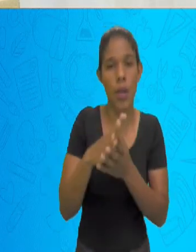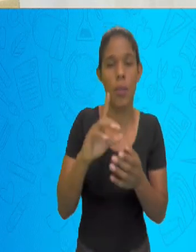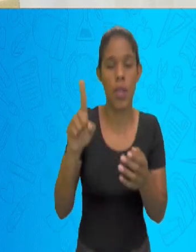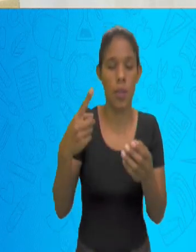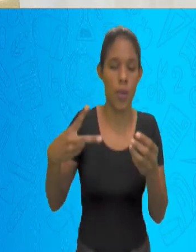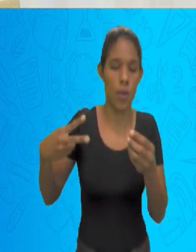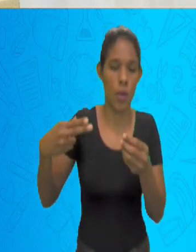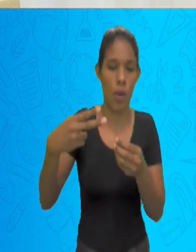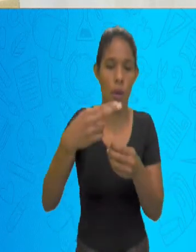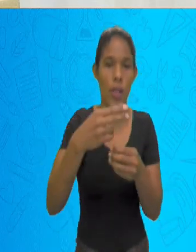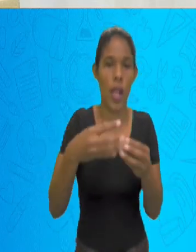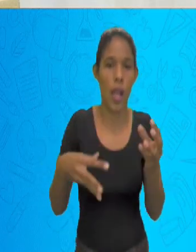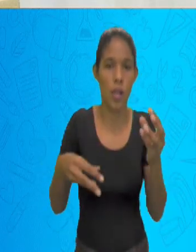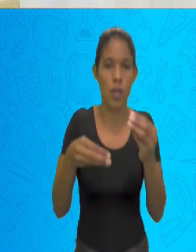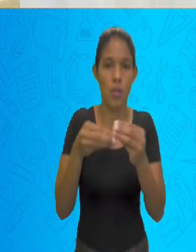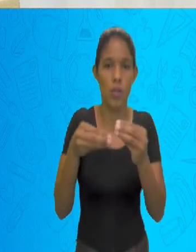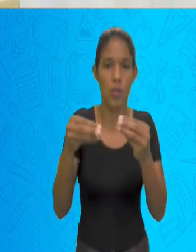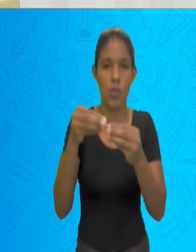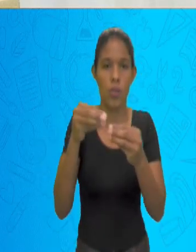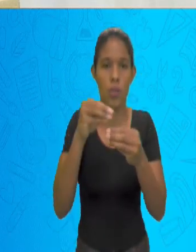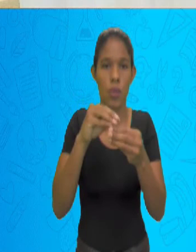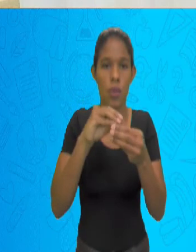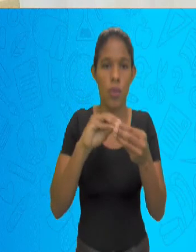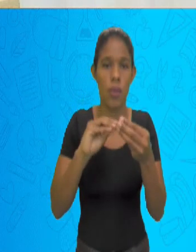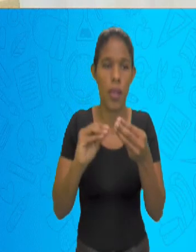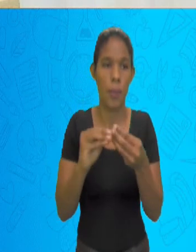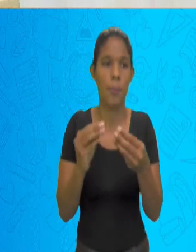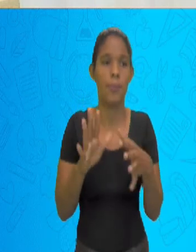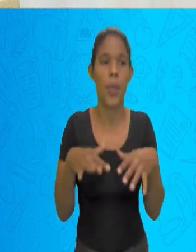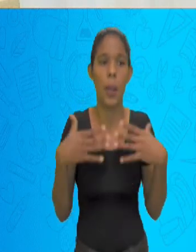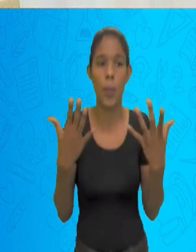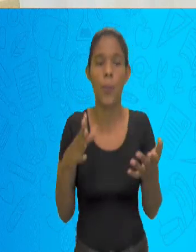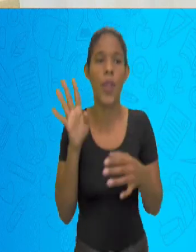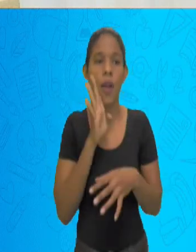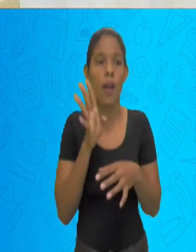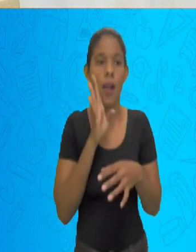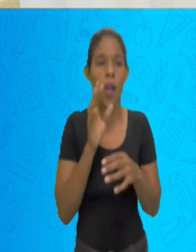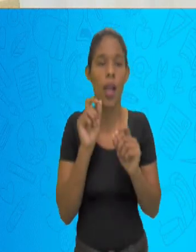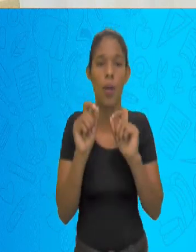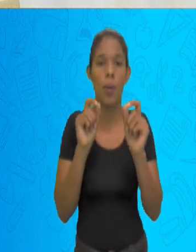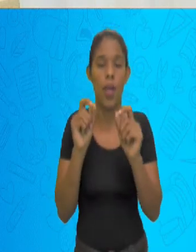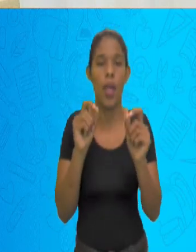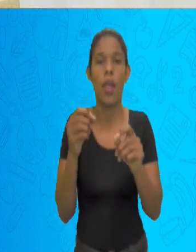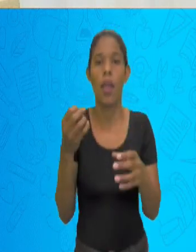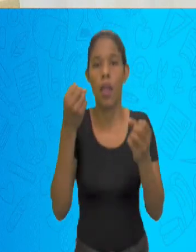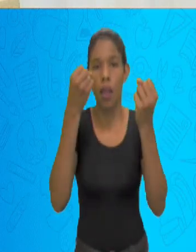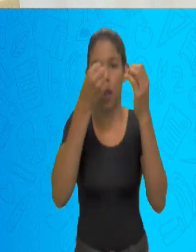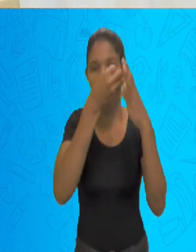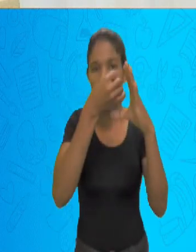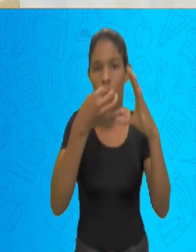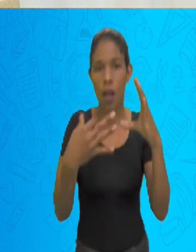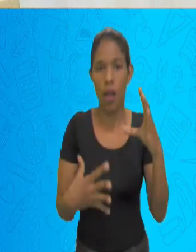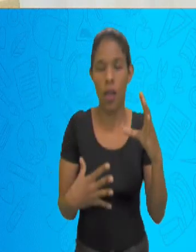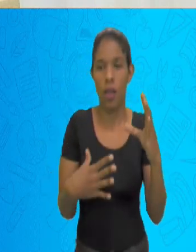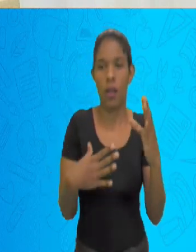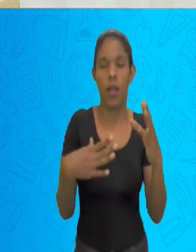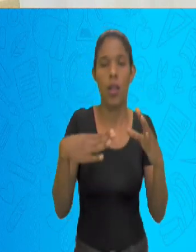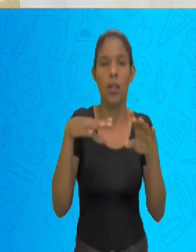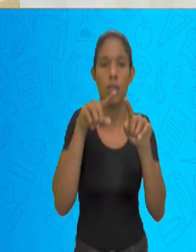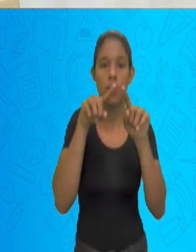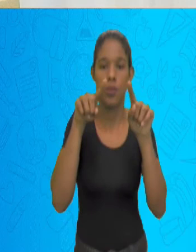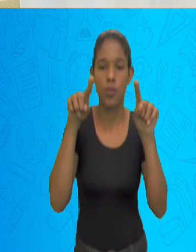casa. Olha que legal. Esse prisma aqui, qual que é a característica dele? É que suas faces